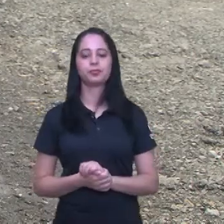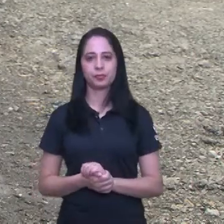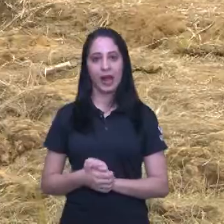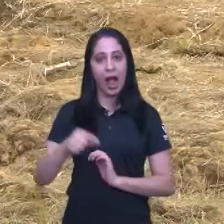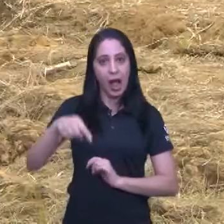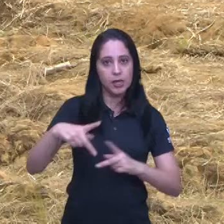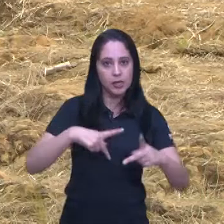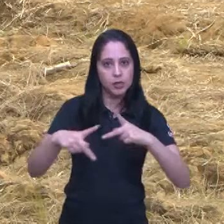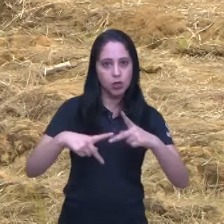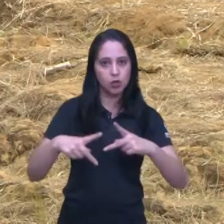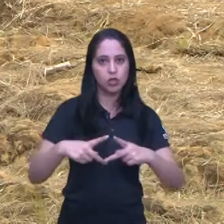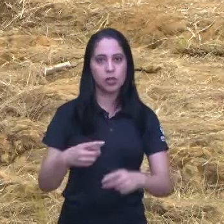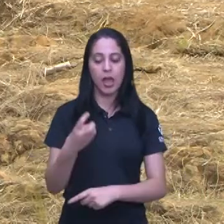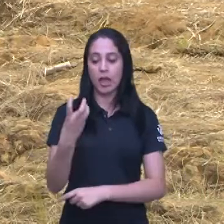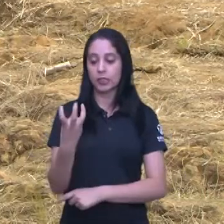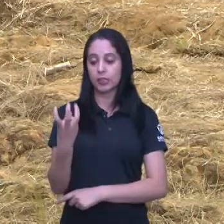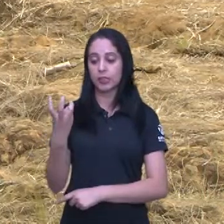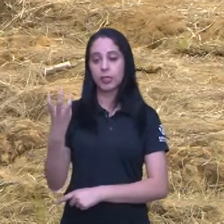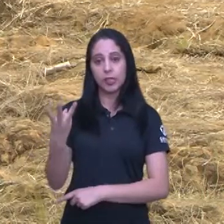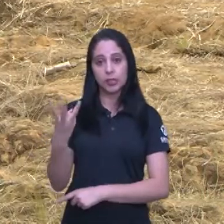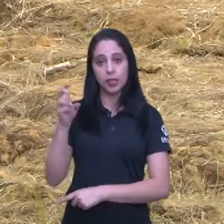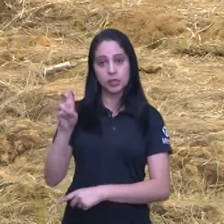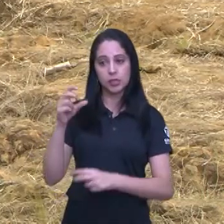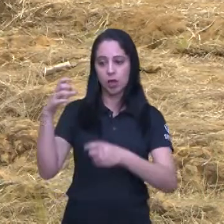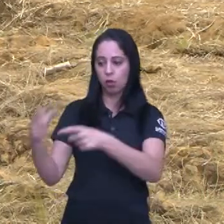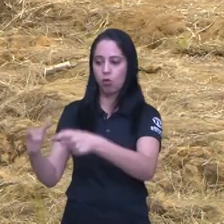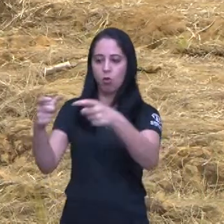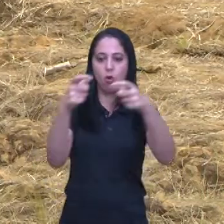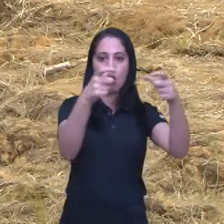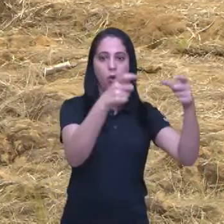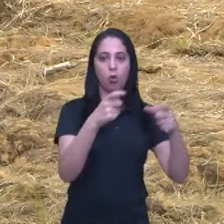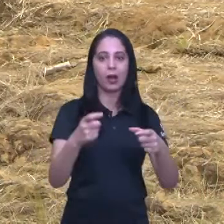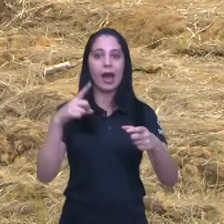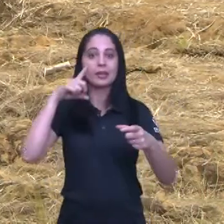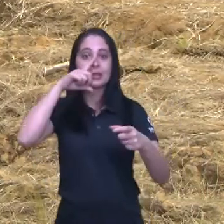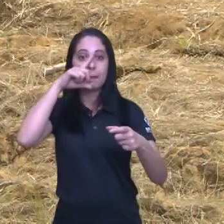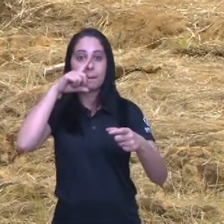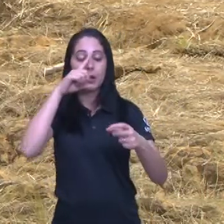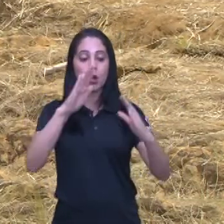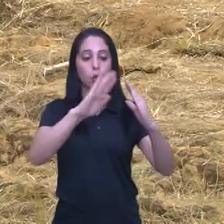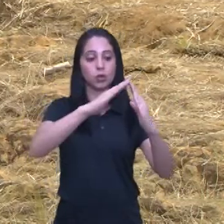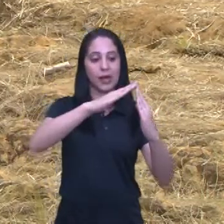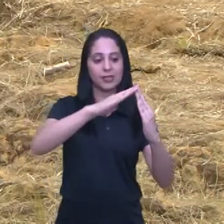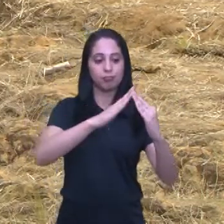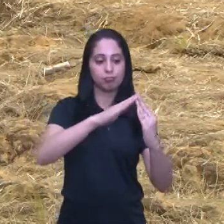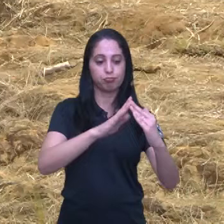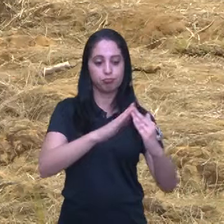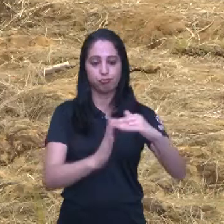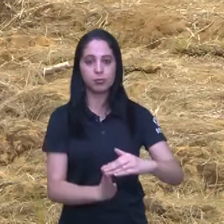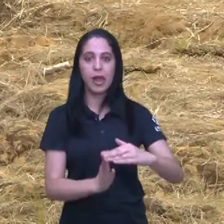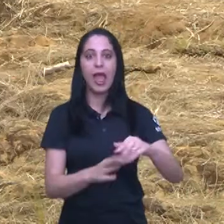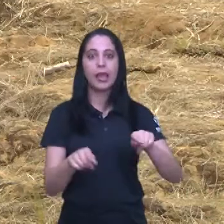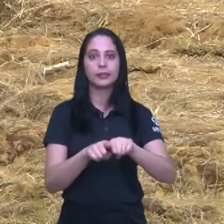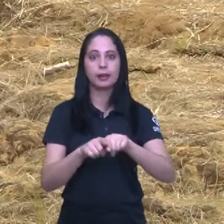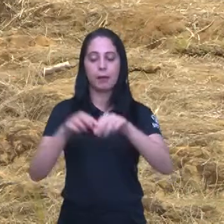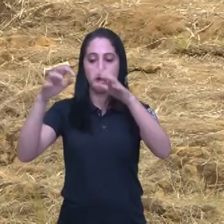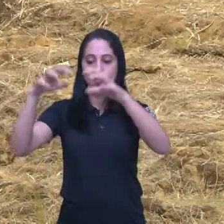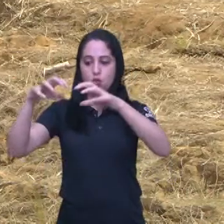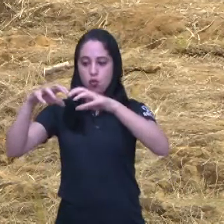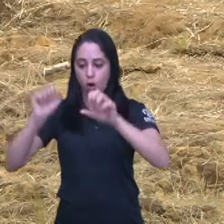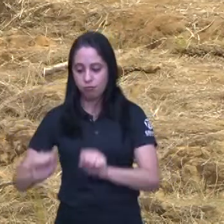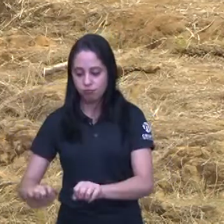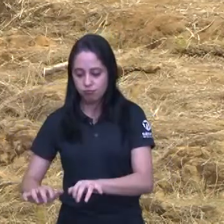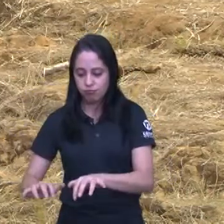acontecimentos atualmente em São José dos Campos em 35 áreas com riscos de deslizamentos e outras 20 com riscos de inundação